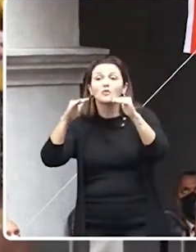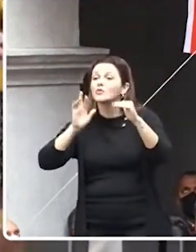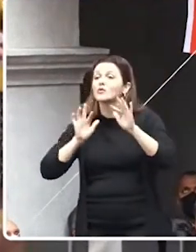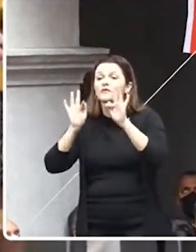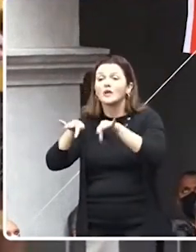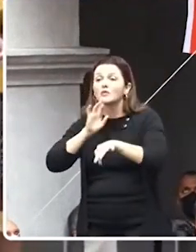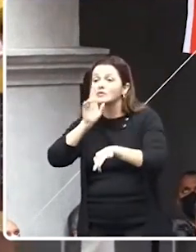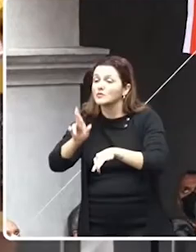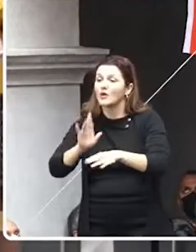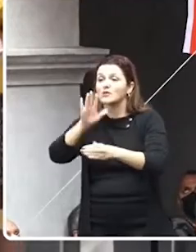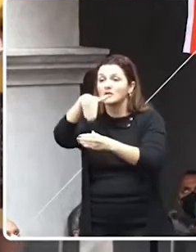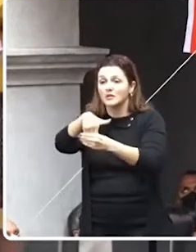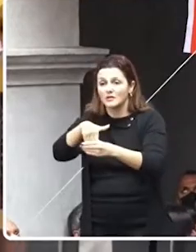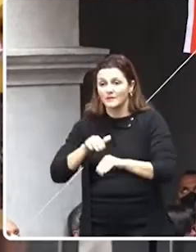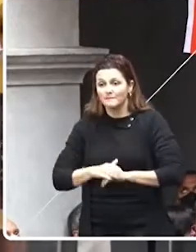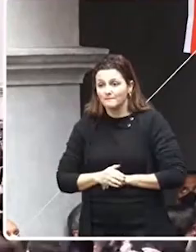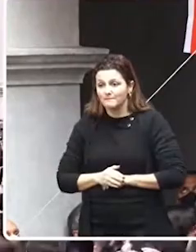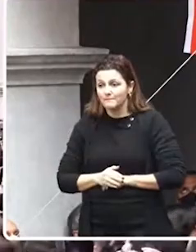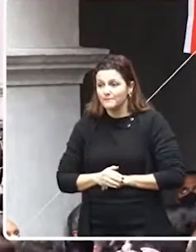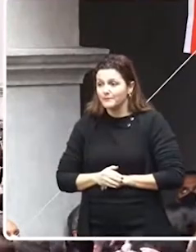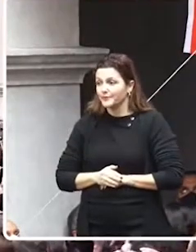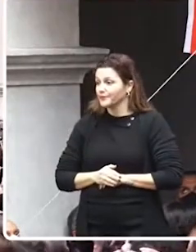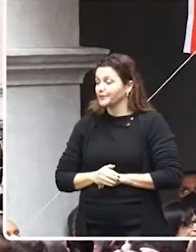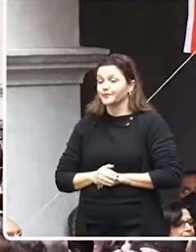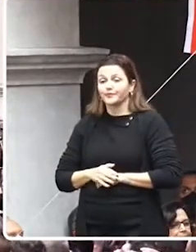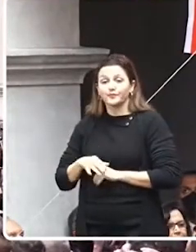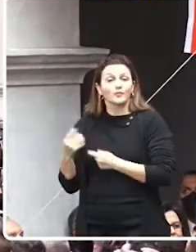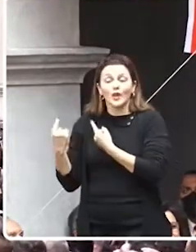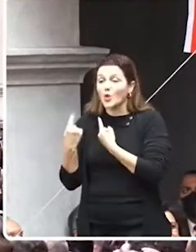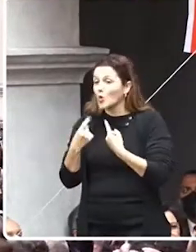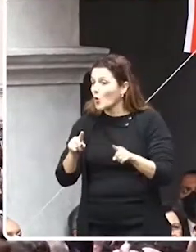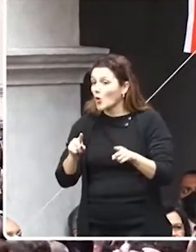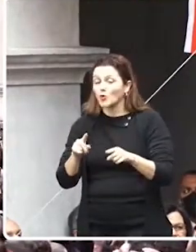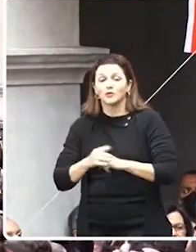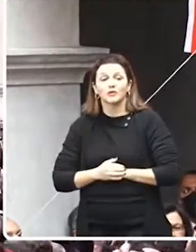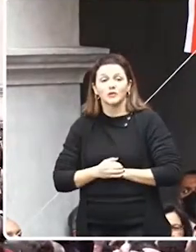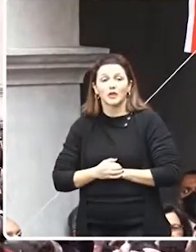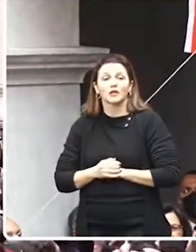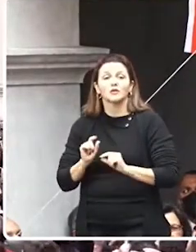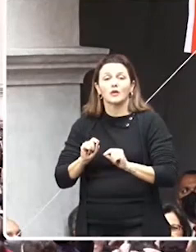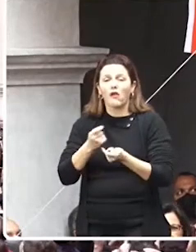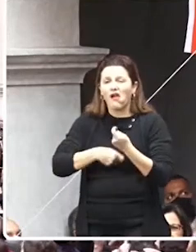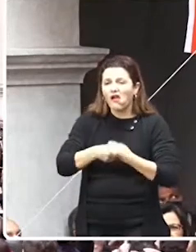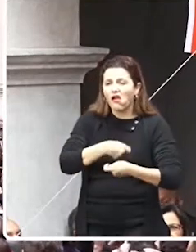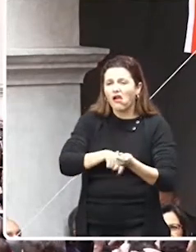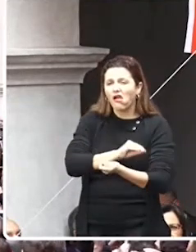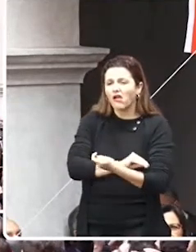Em vigília cívica contra as tentativas de rupturas, bradamos de forma